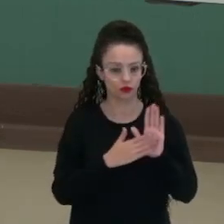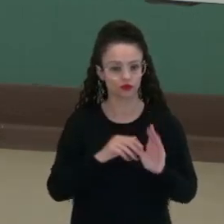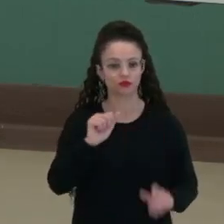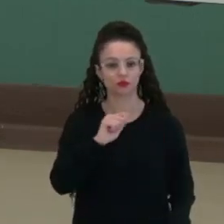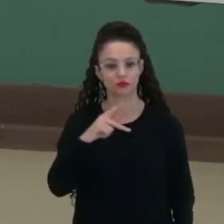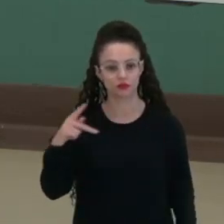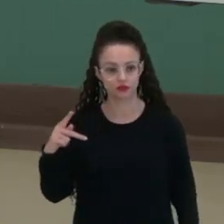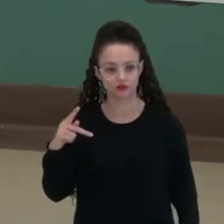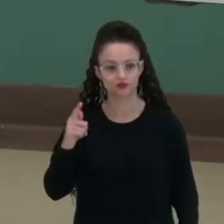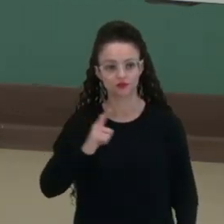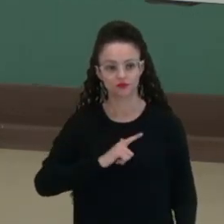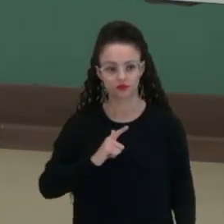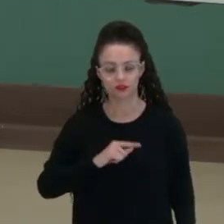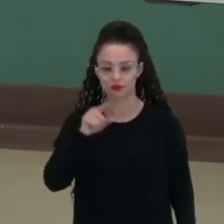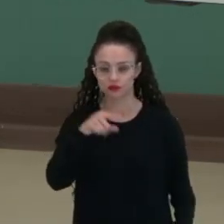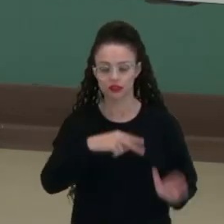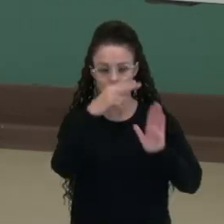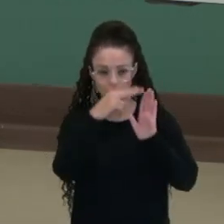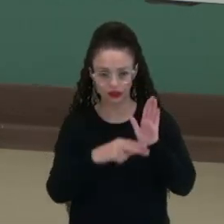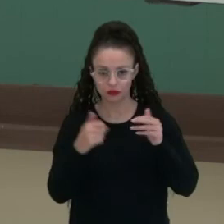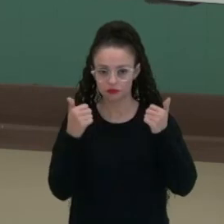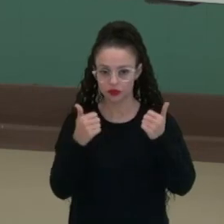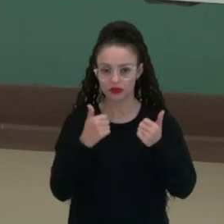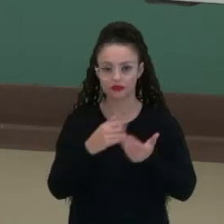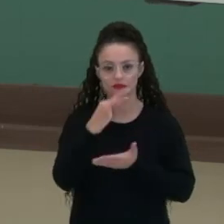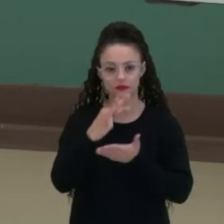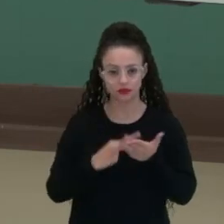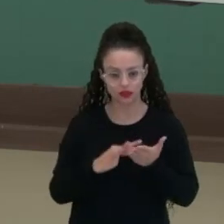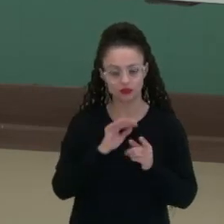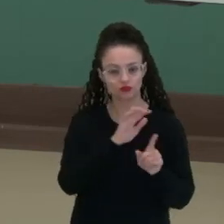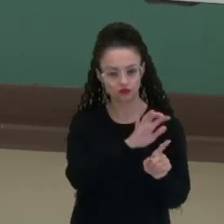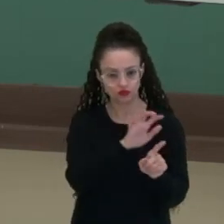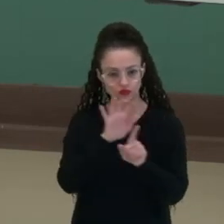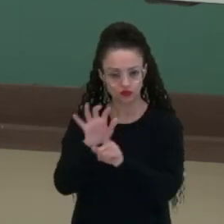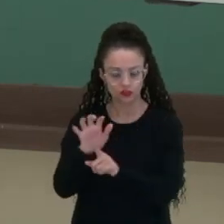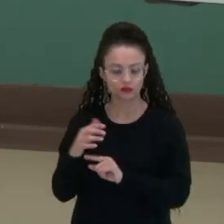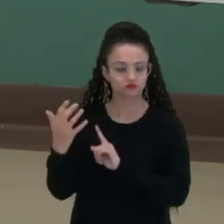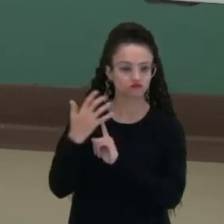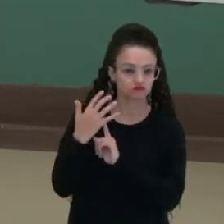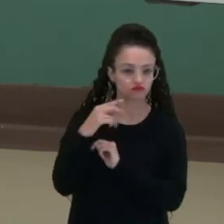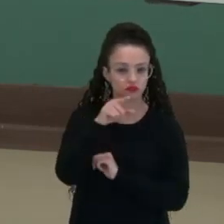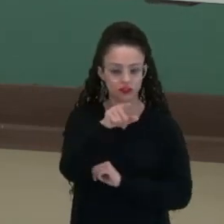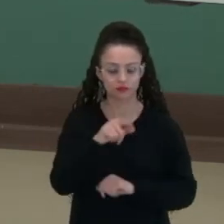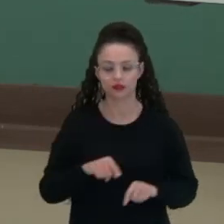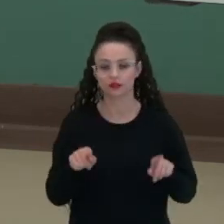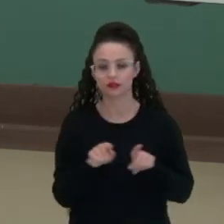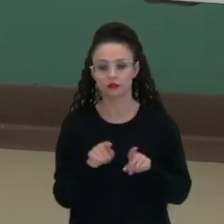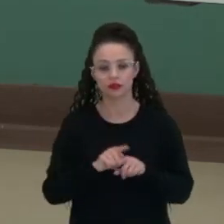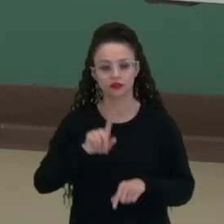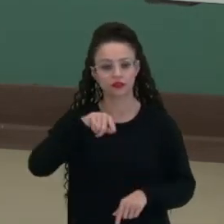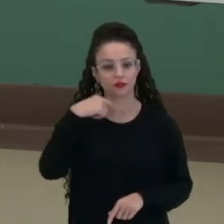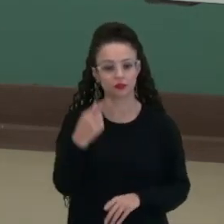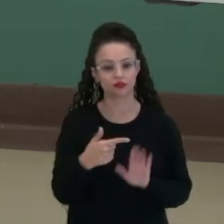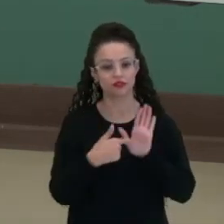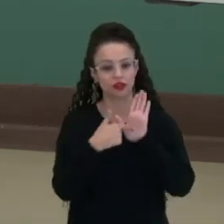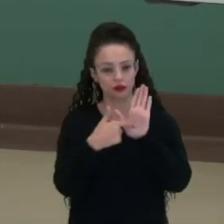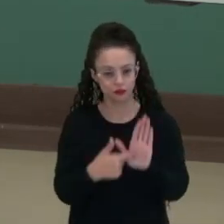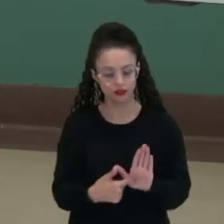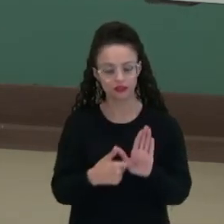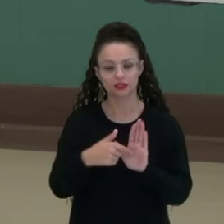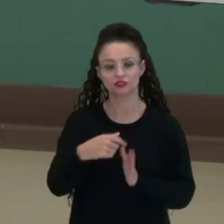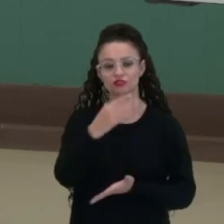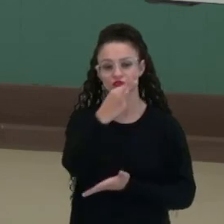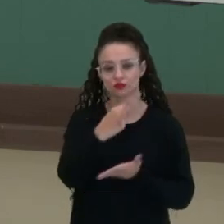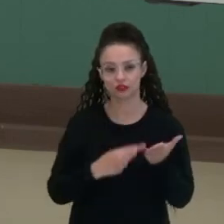aplicativo, leia bem os textos motivadores, até para você se inspirar, e a seguir apresente a redação ao seu